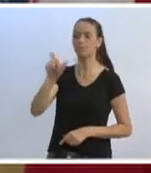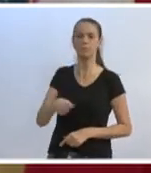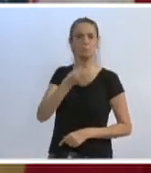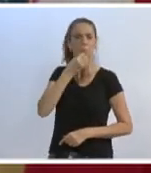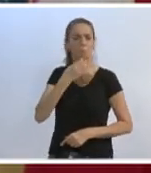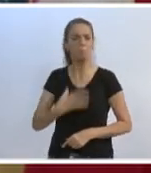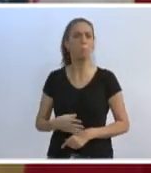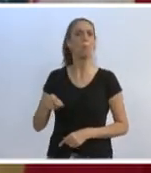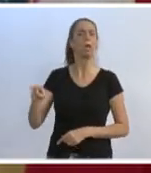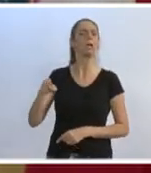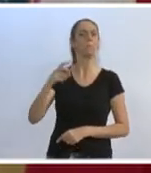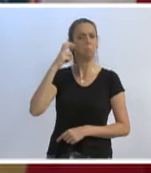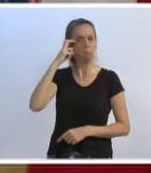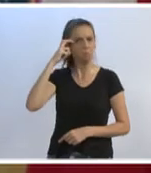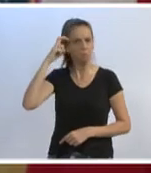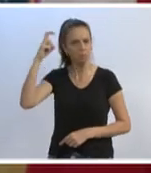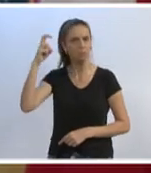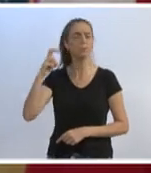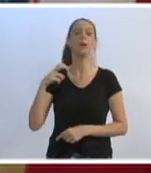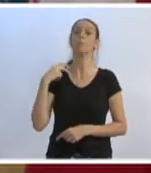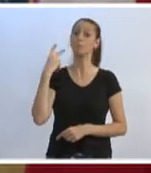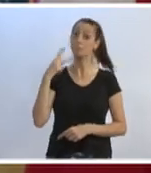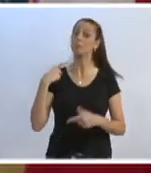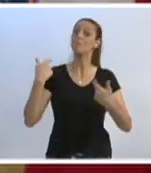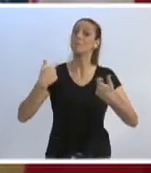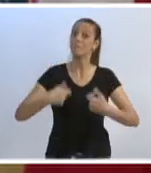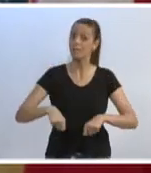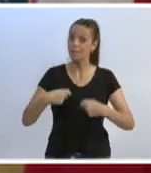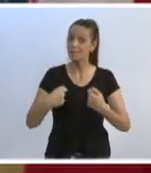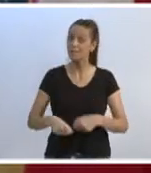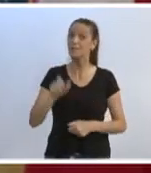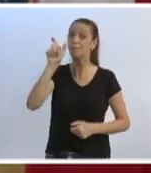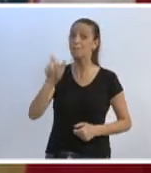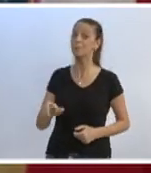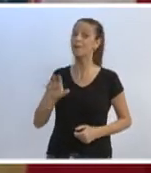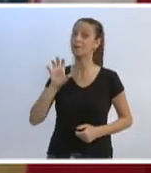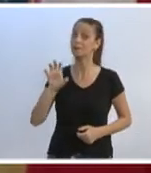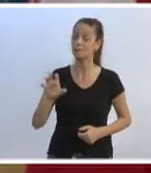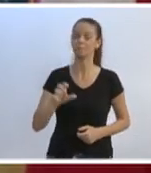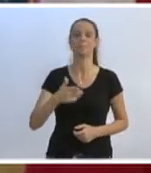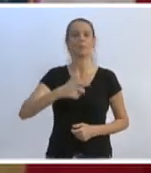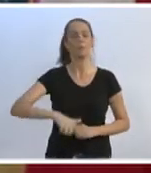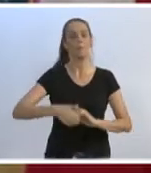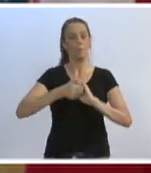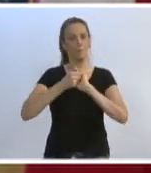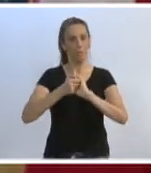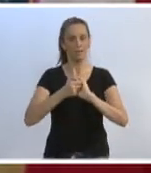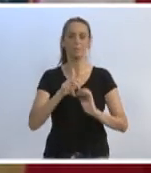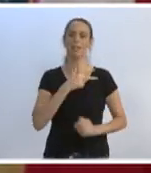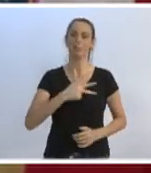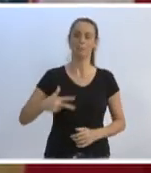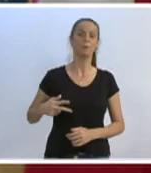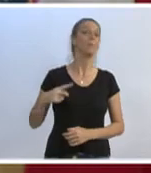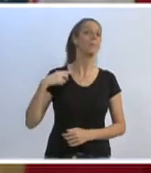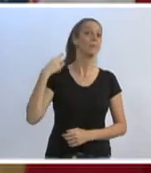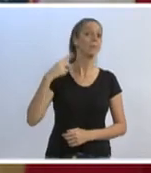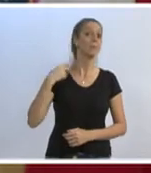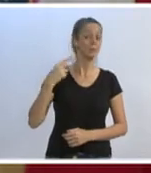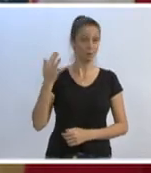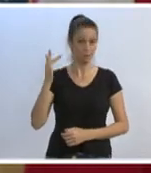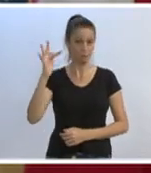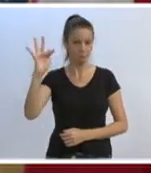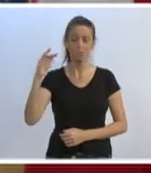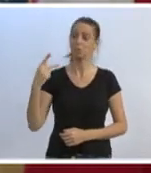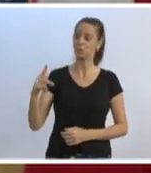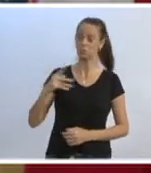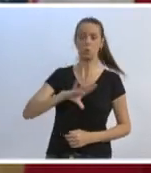rara ea nossa política precisa disso quero parabenizar novamente então joão paulo kleinübing deputado federal pela sua